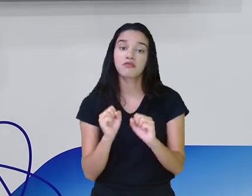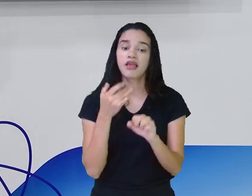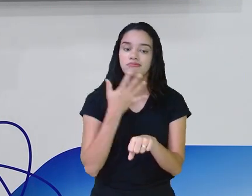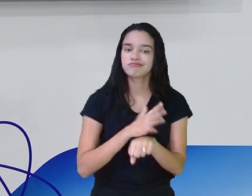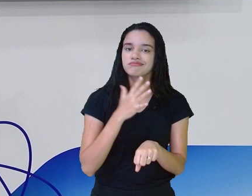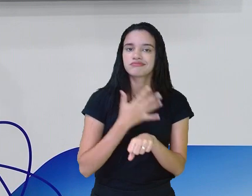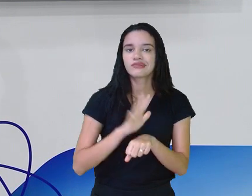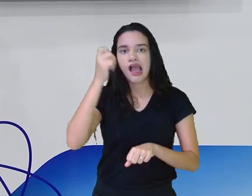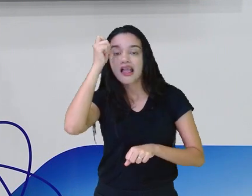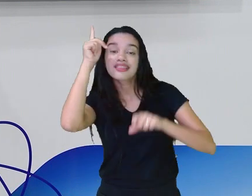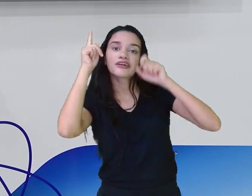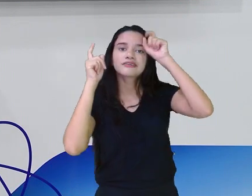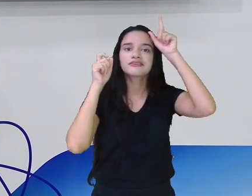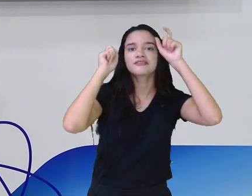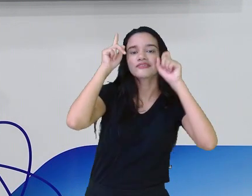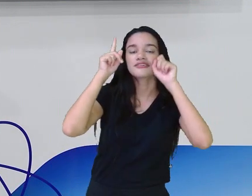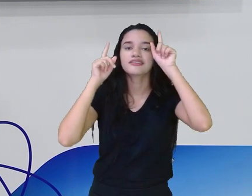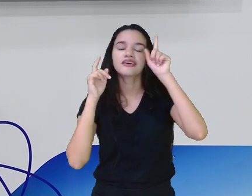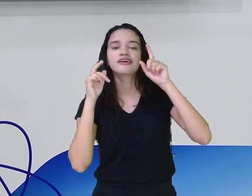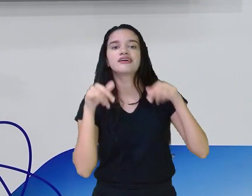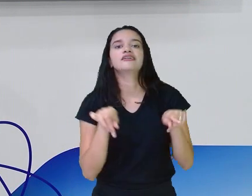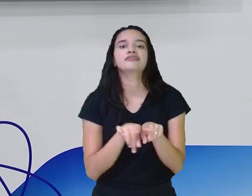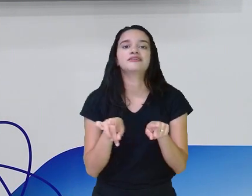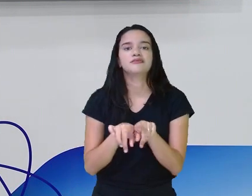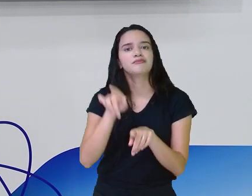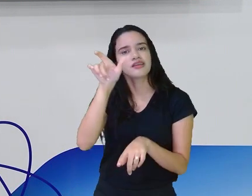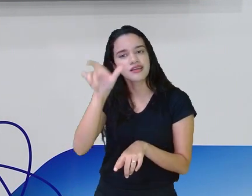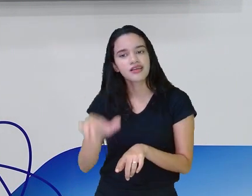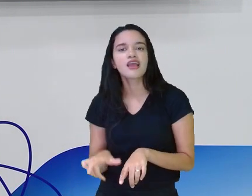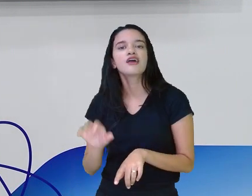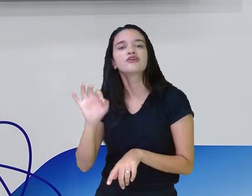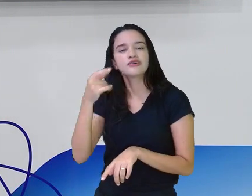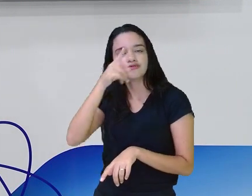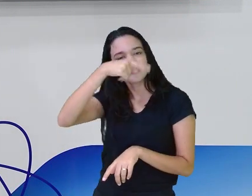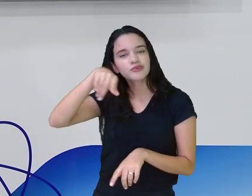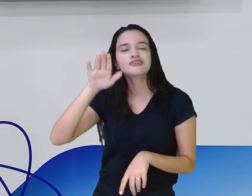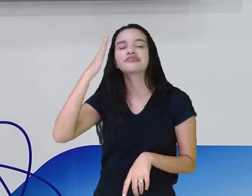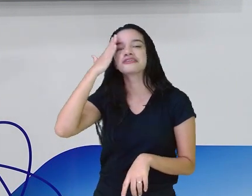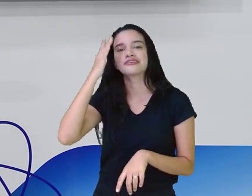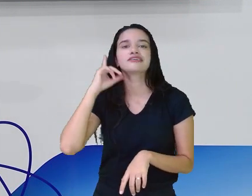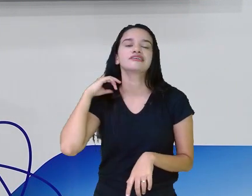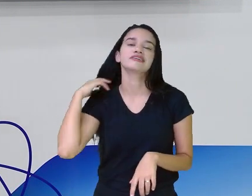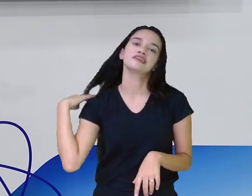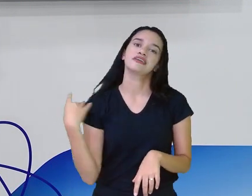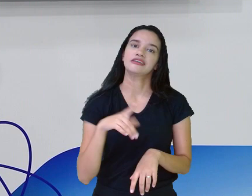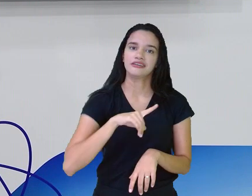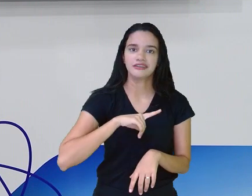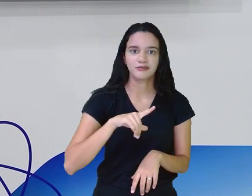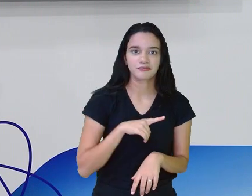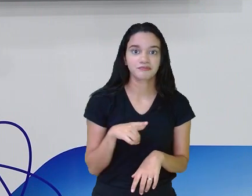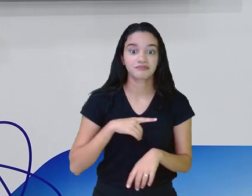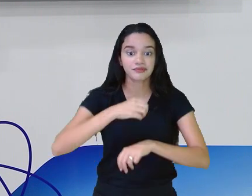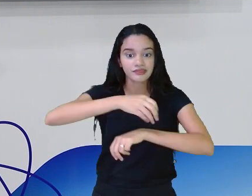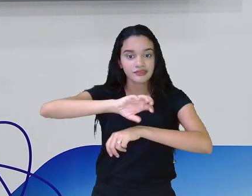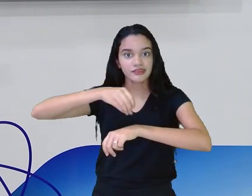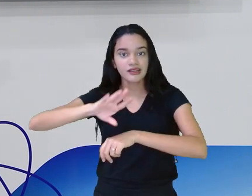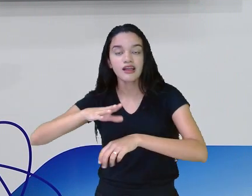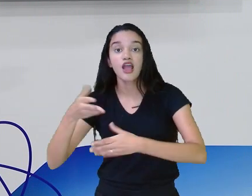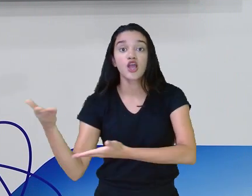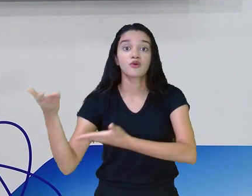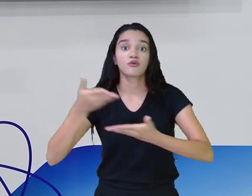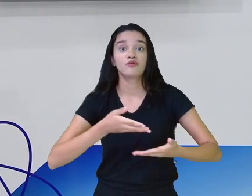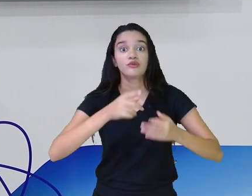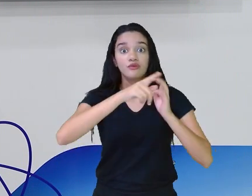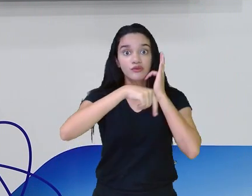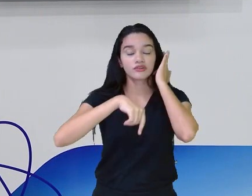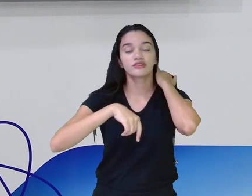lado criativo, o lado autor que eu sei que vocês têm. Então, dado o recadinho, convido vocês a não perderem